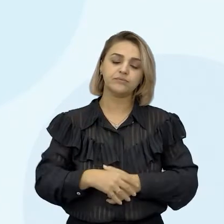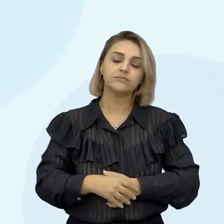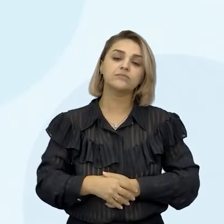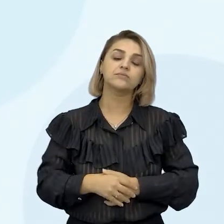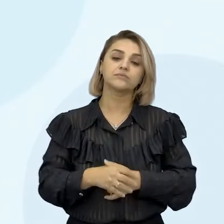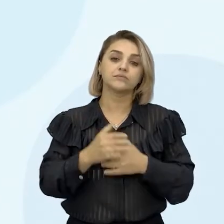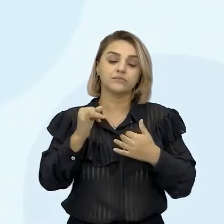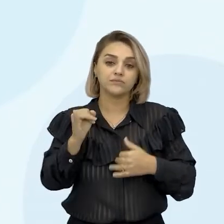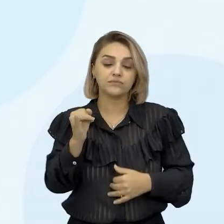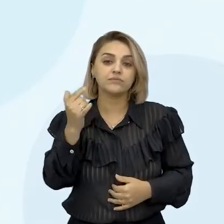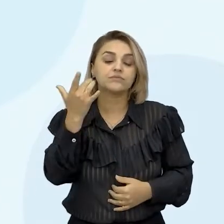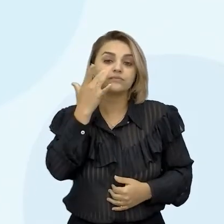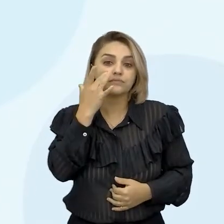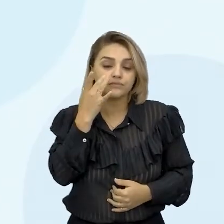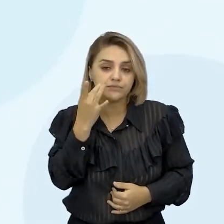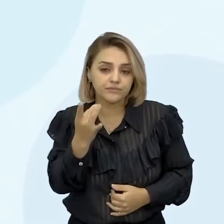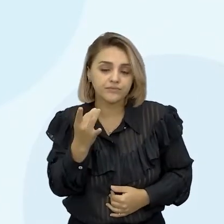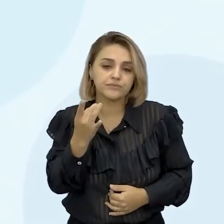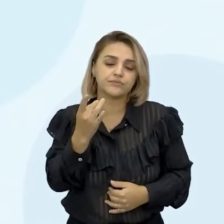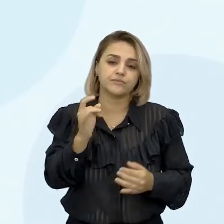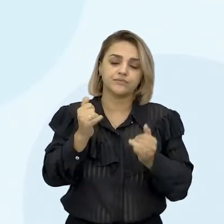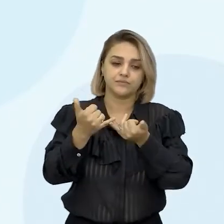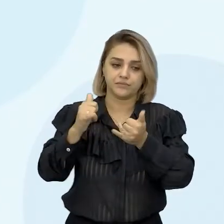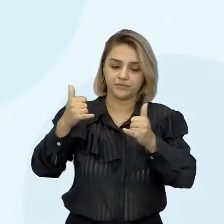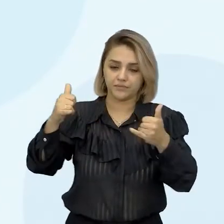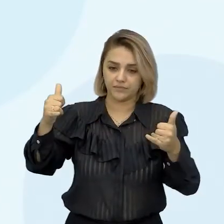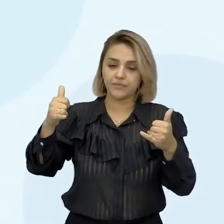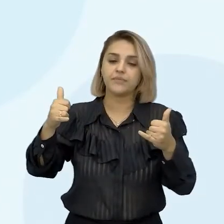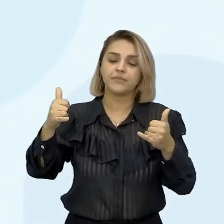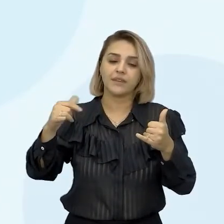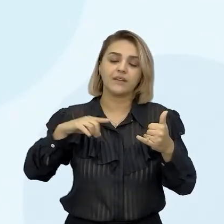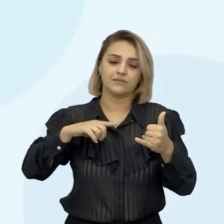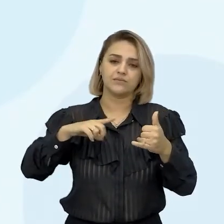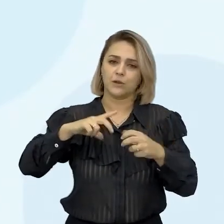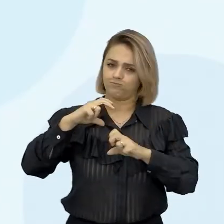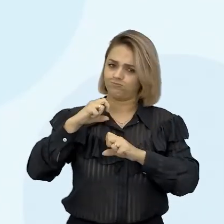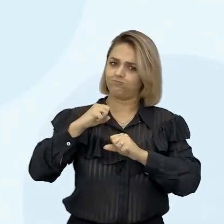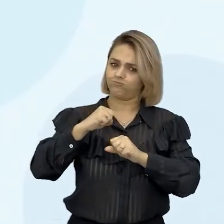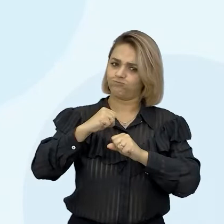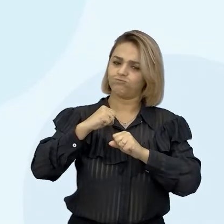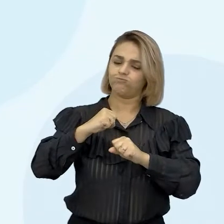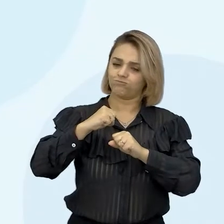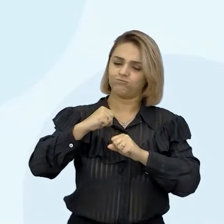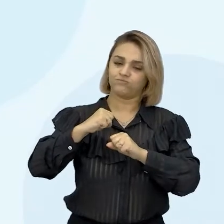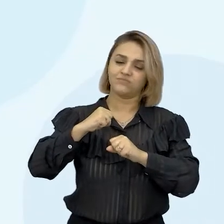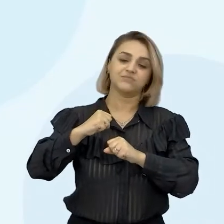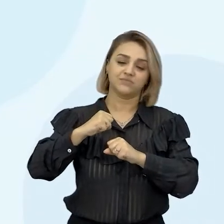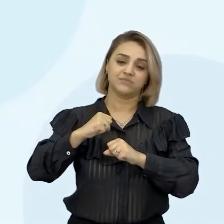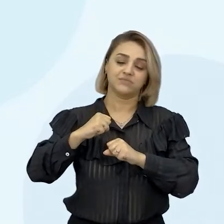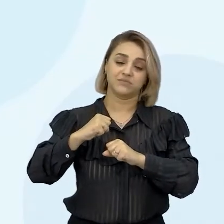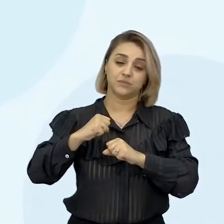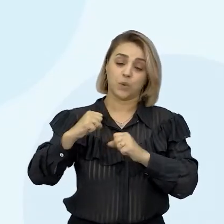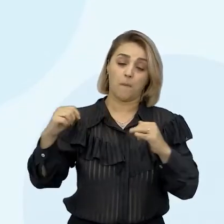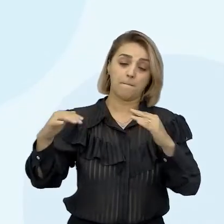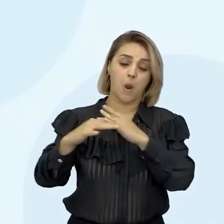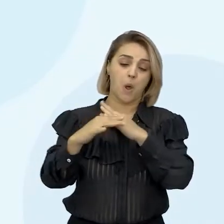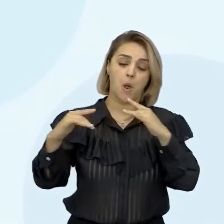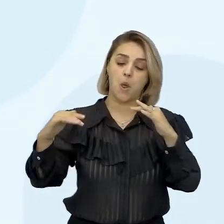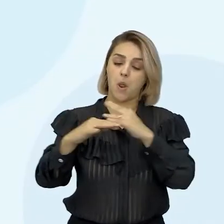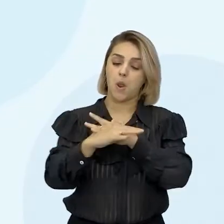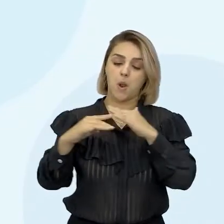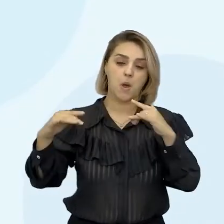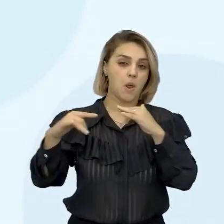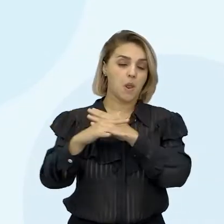ou seja se a gente considerar assim ó os elétrons estão vindo aqui com uma intensidade gigantesca passando ali